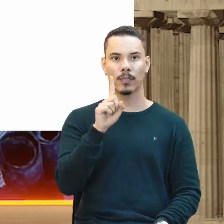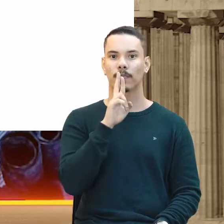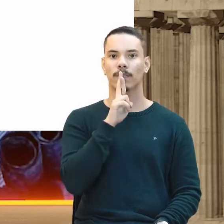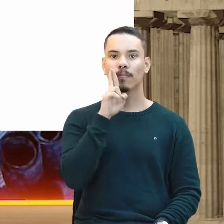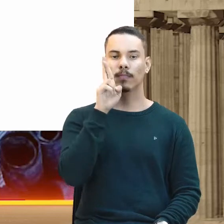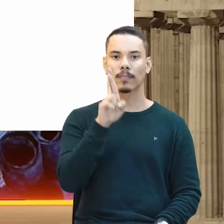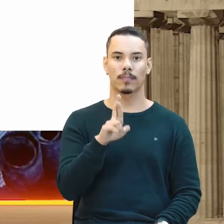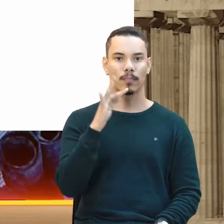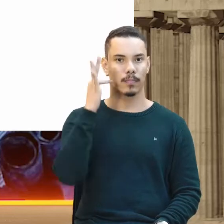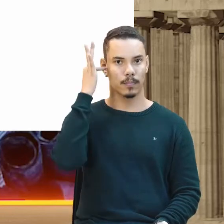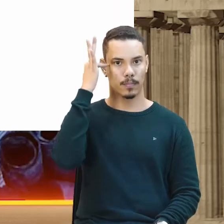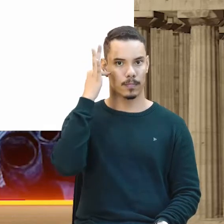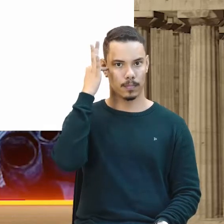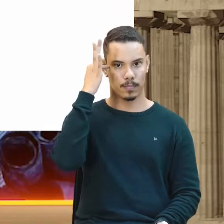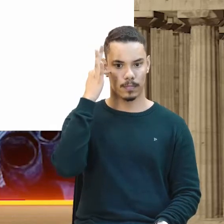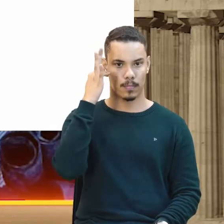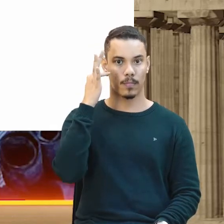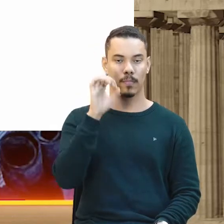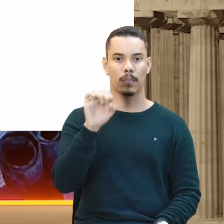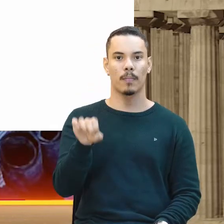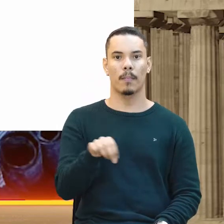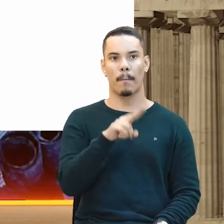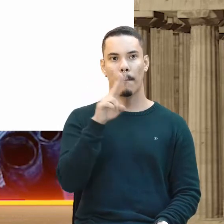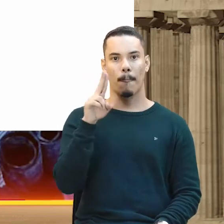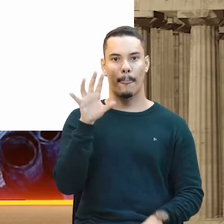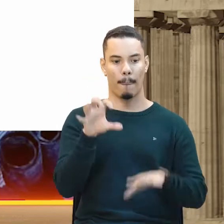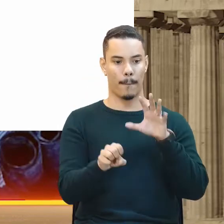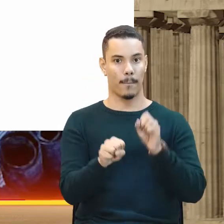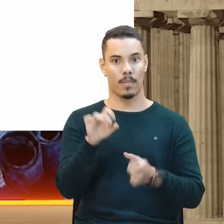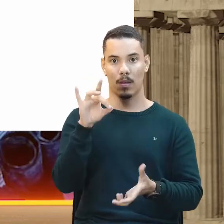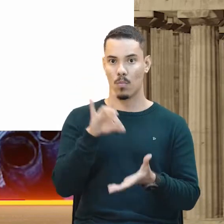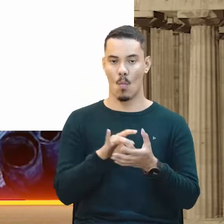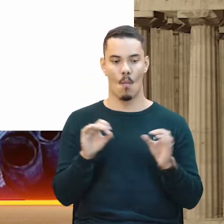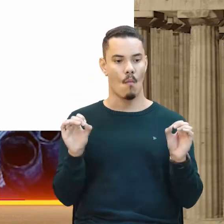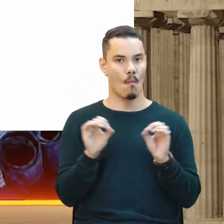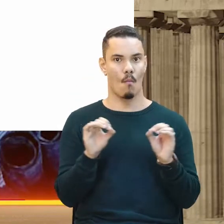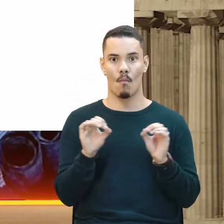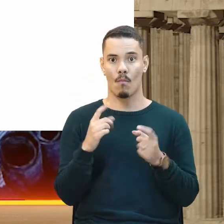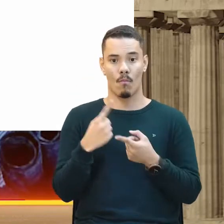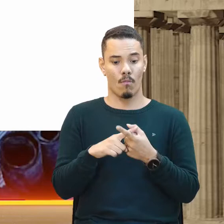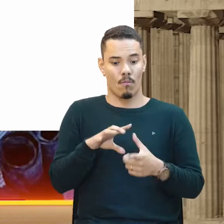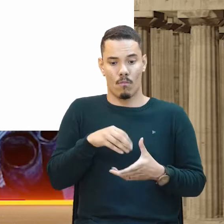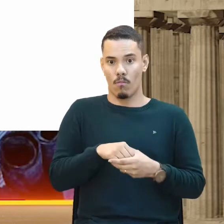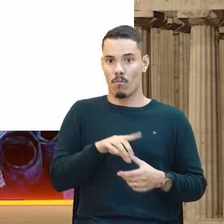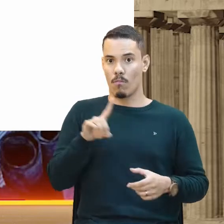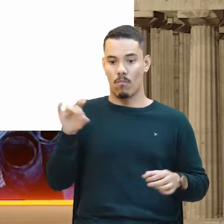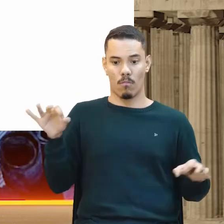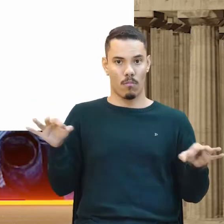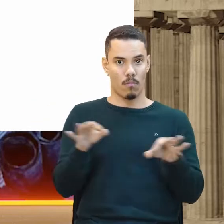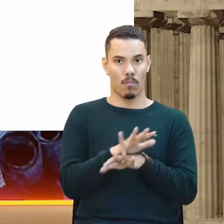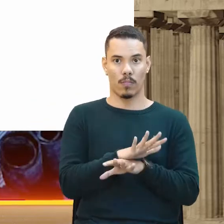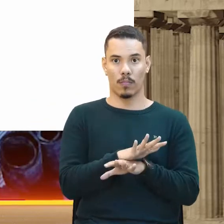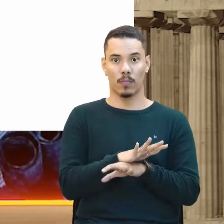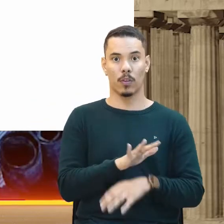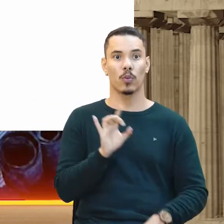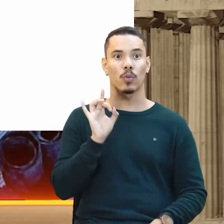respostas filosóficas, de buscar a verdade, porque a verdade está em Deus. Basta